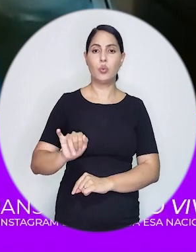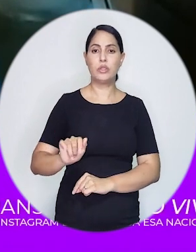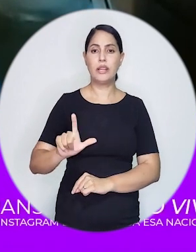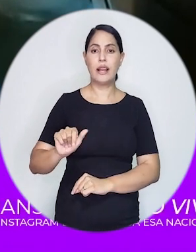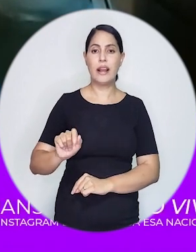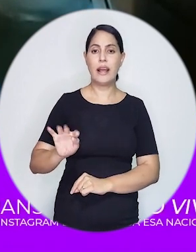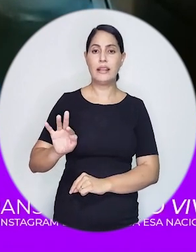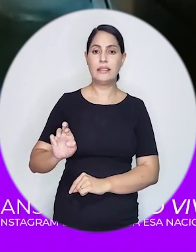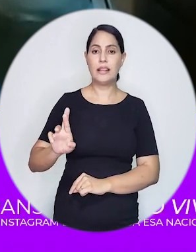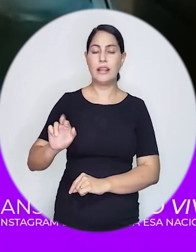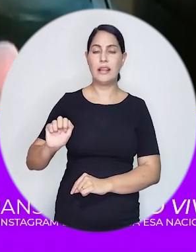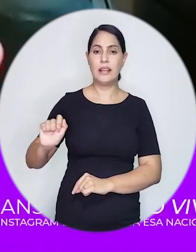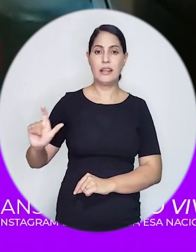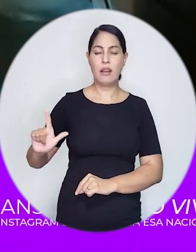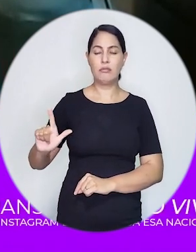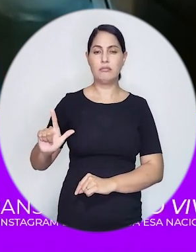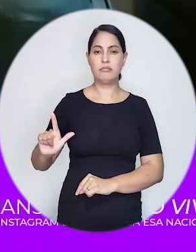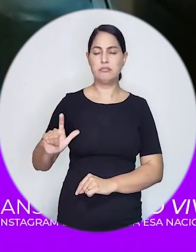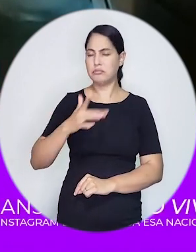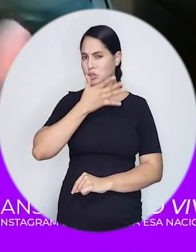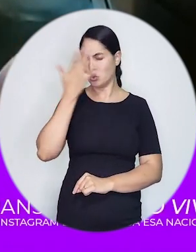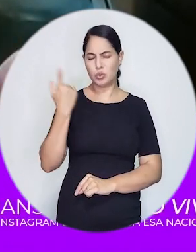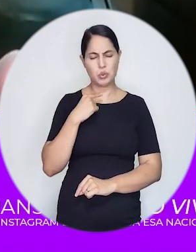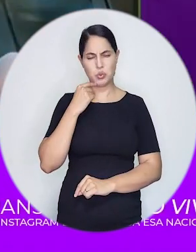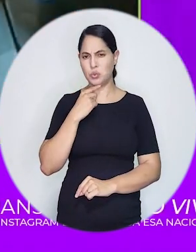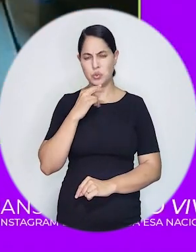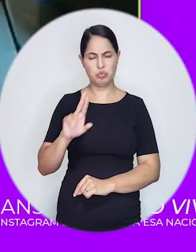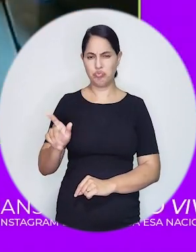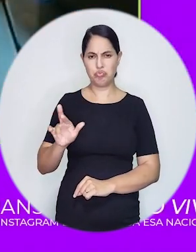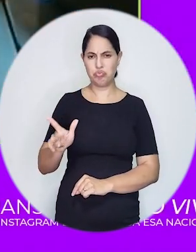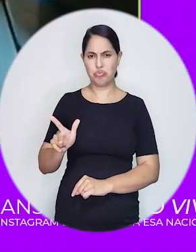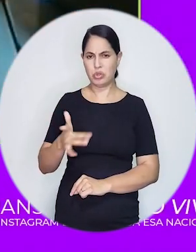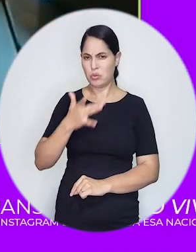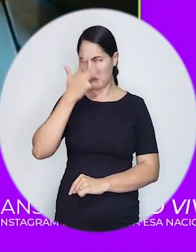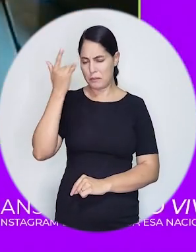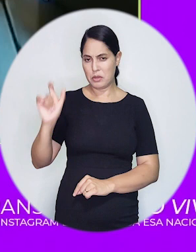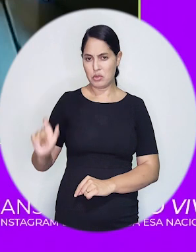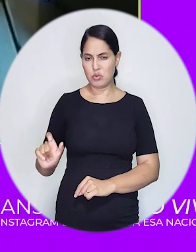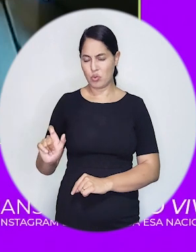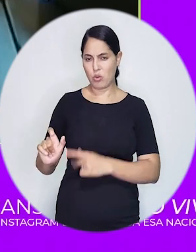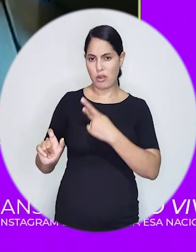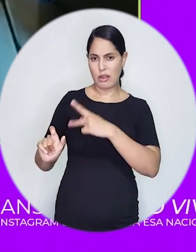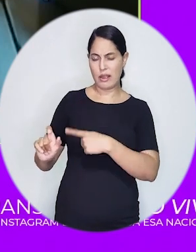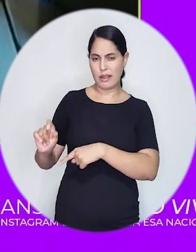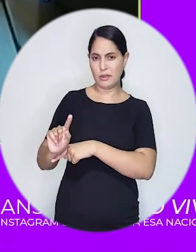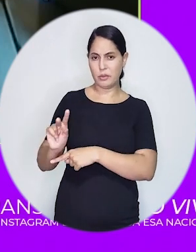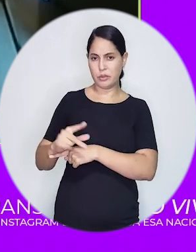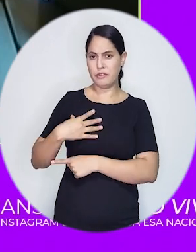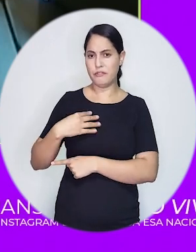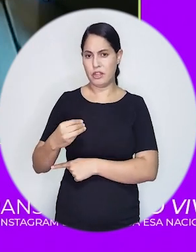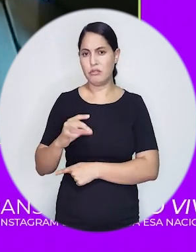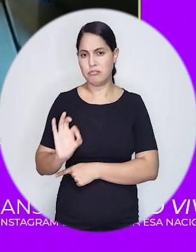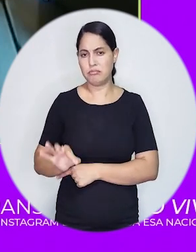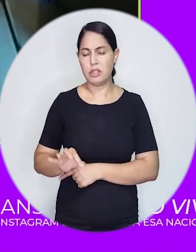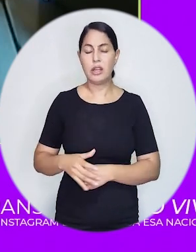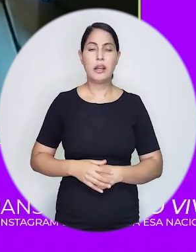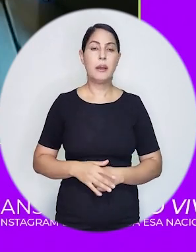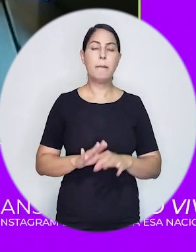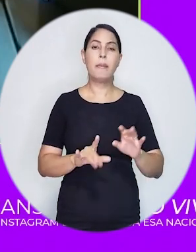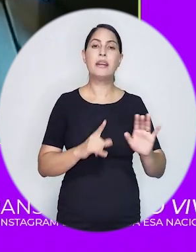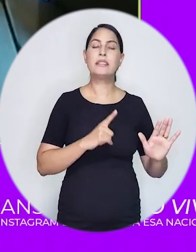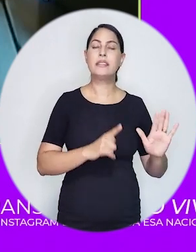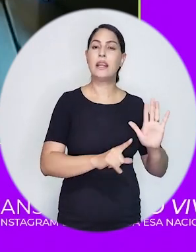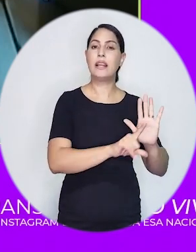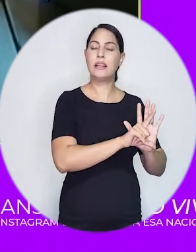todo mundo já viu acontecer, as pessoas não têm dúvida de como ela é exercida. Agora, a guarda compartilhada é o